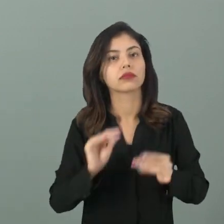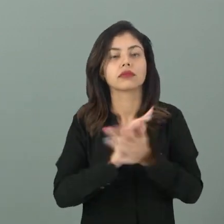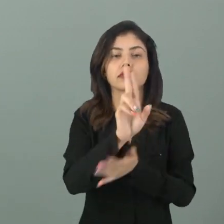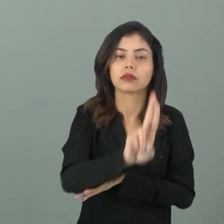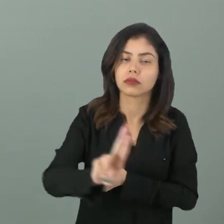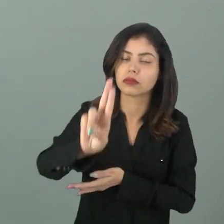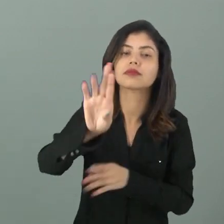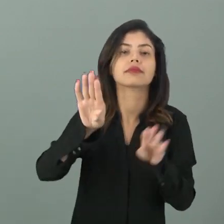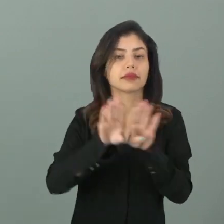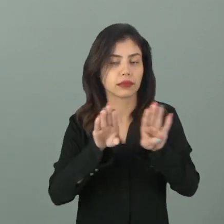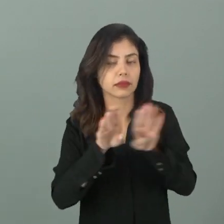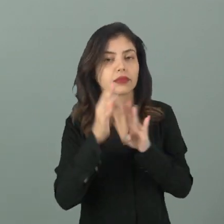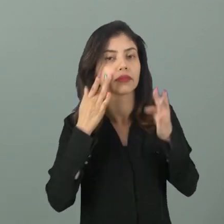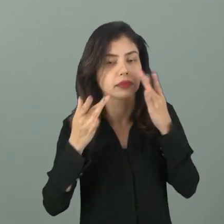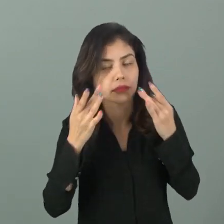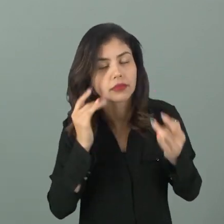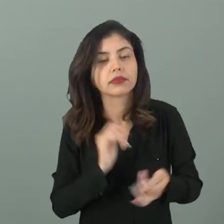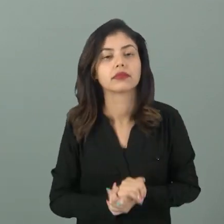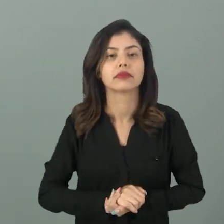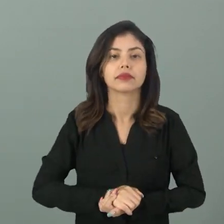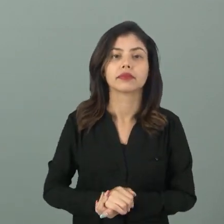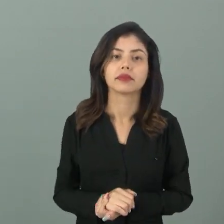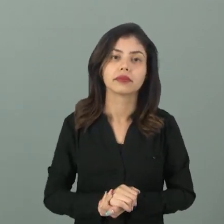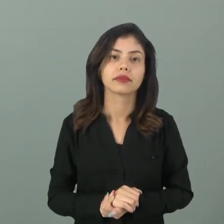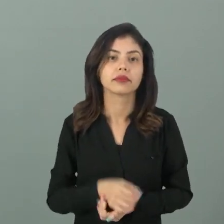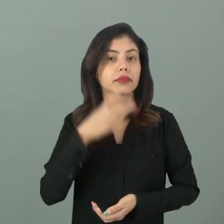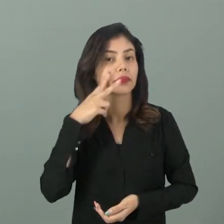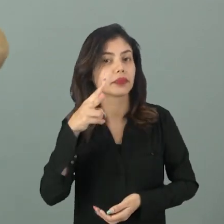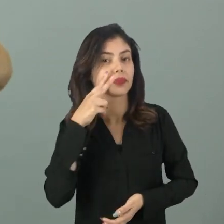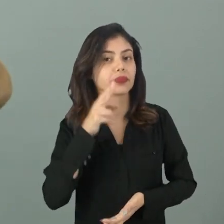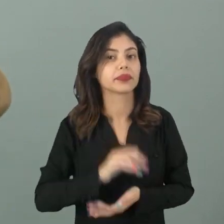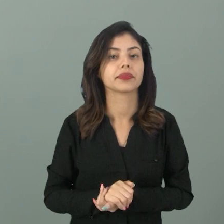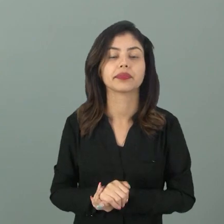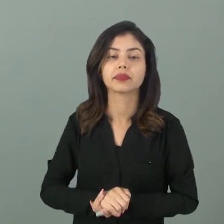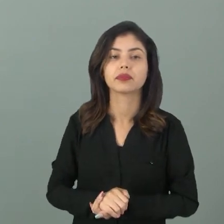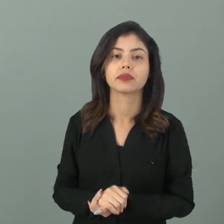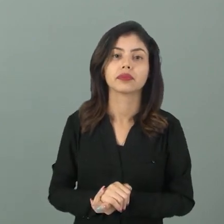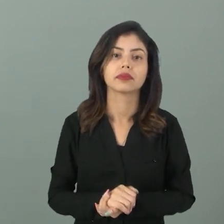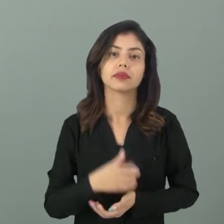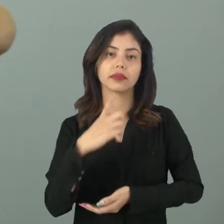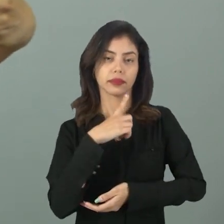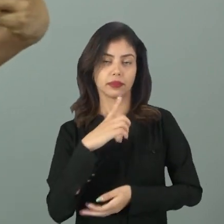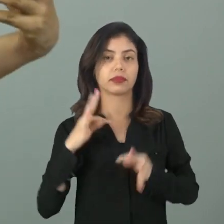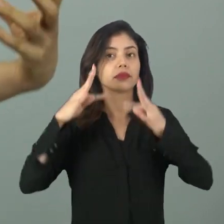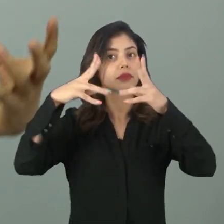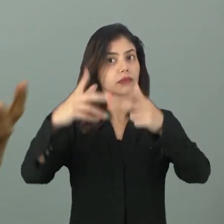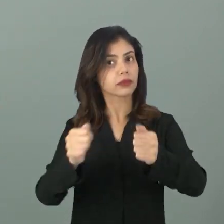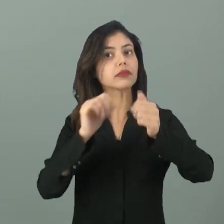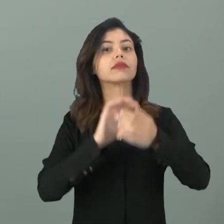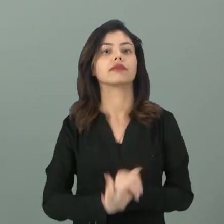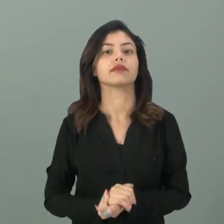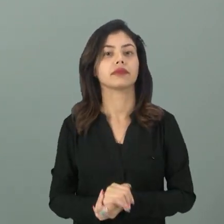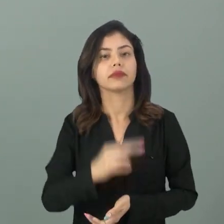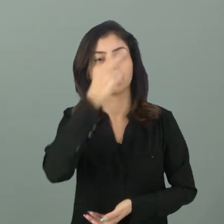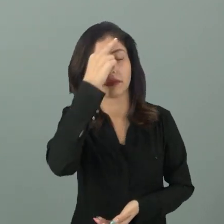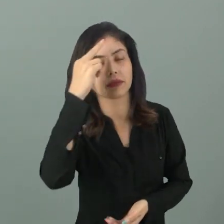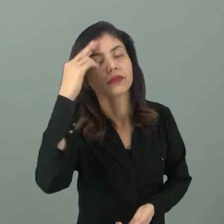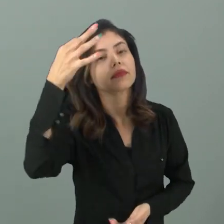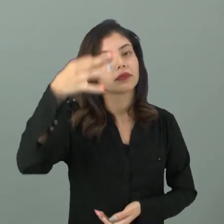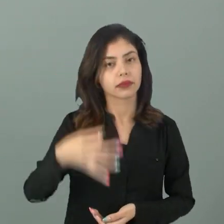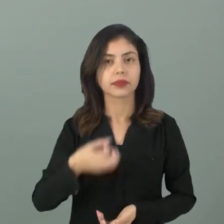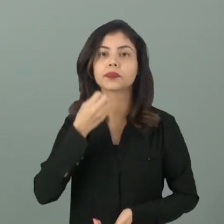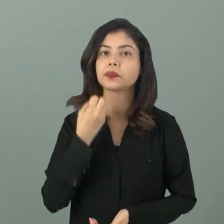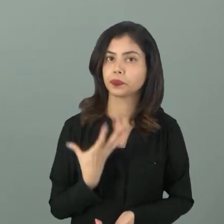então do teatro para isso, certo? Então vejam que nós temos aí todo um histórico, né,